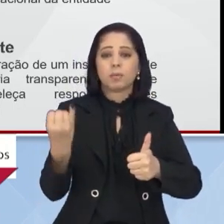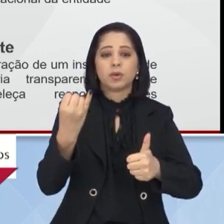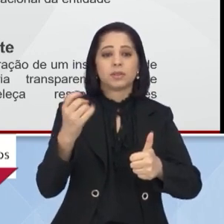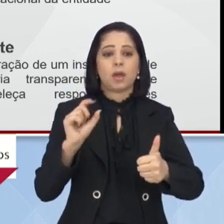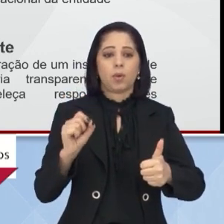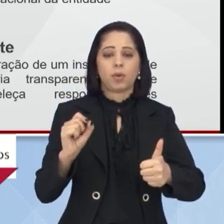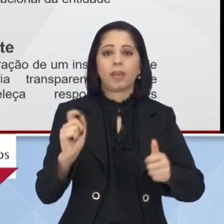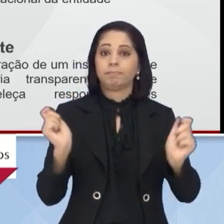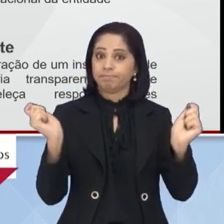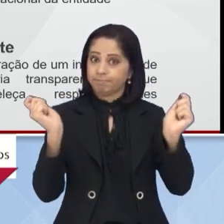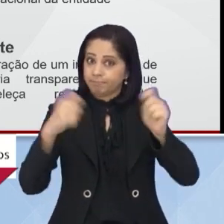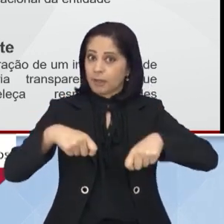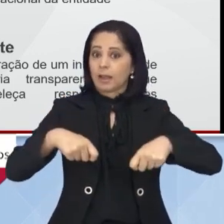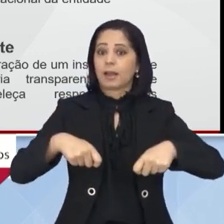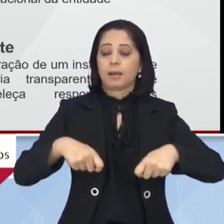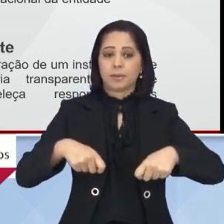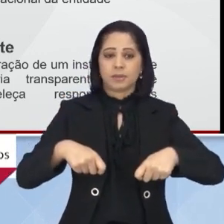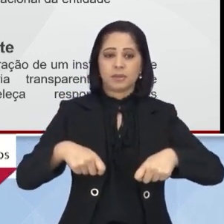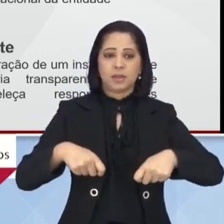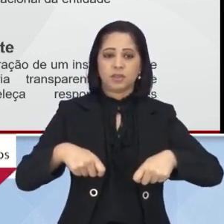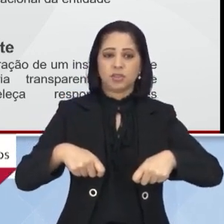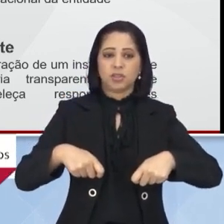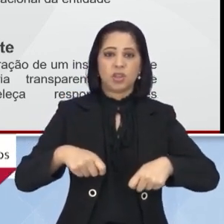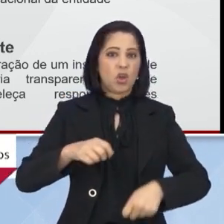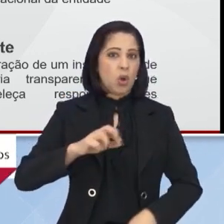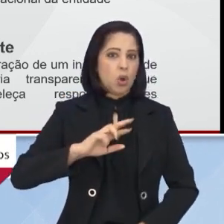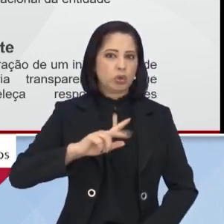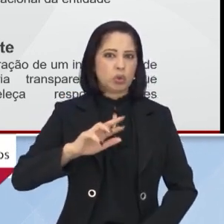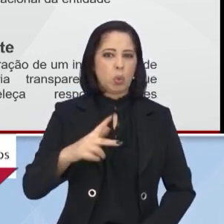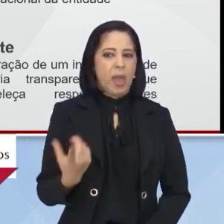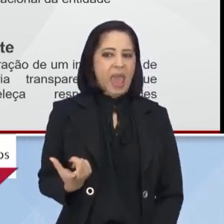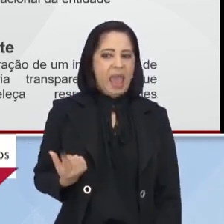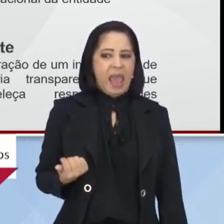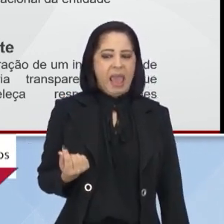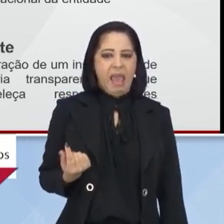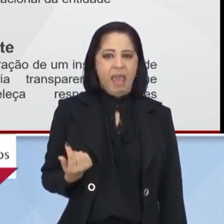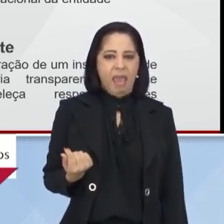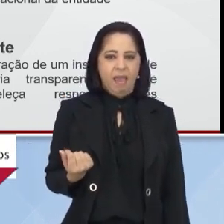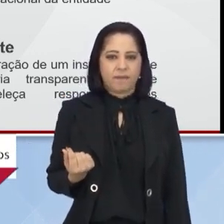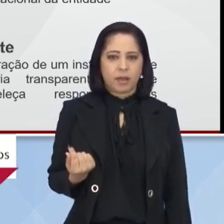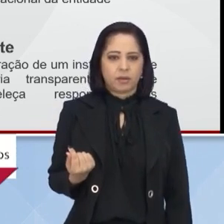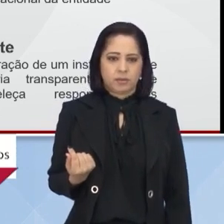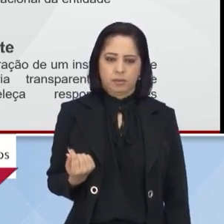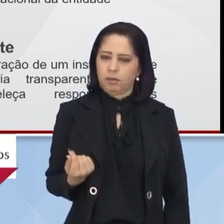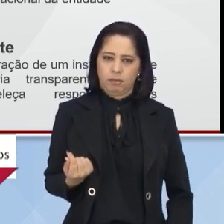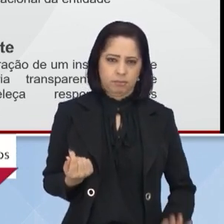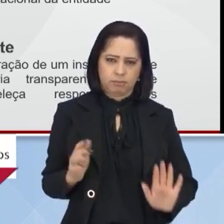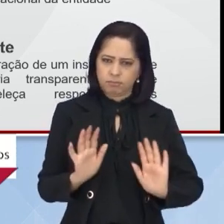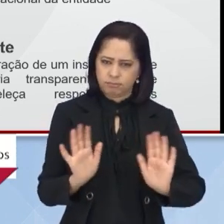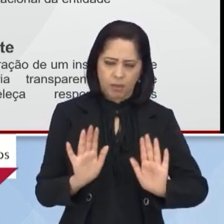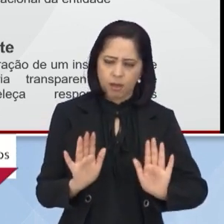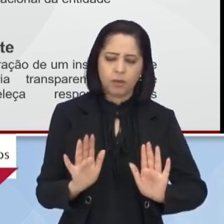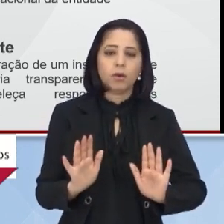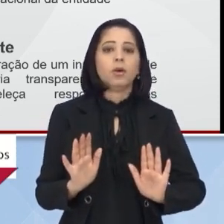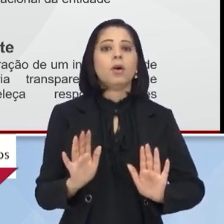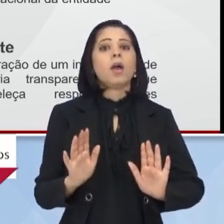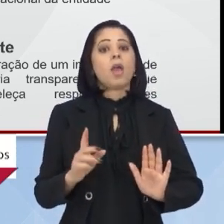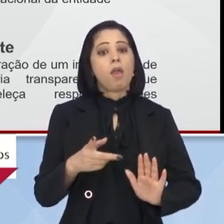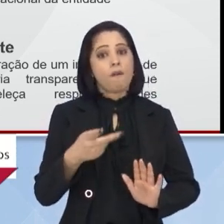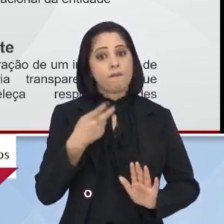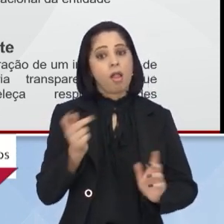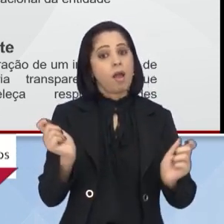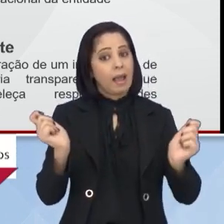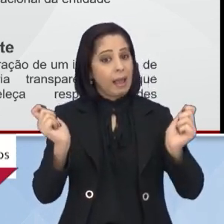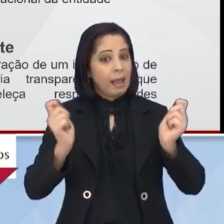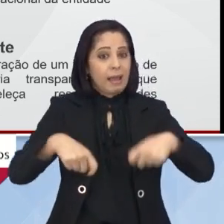de eficiência e aqui eu não tô falando do ganho financeiro porque obviamente uma transferência de gestão a terceiro setor não